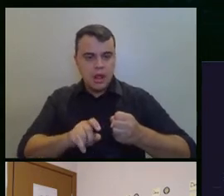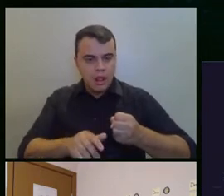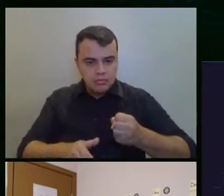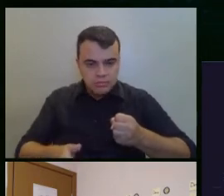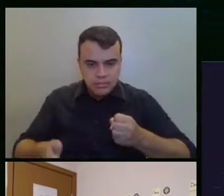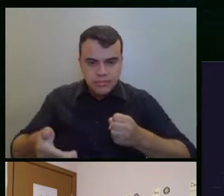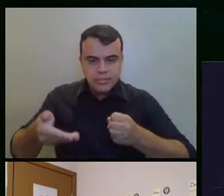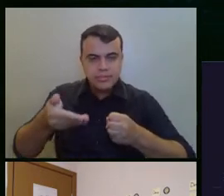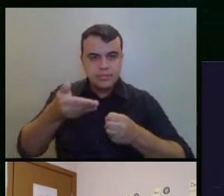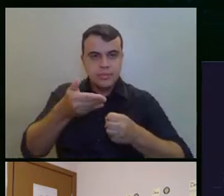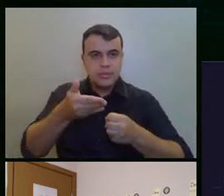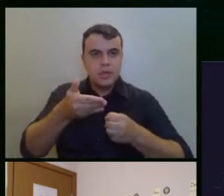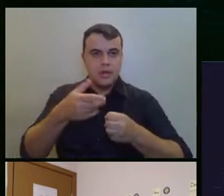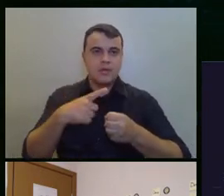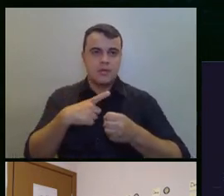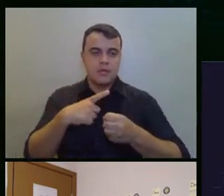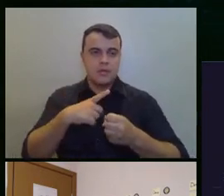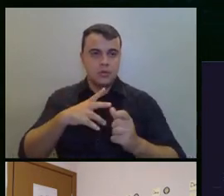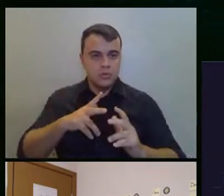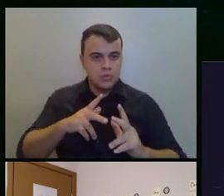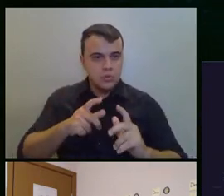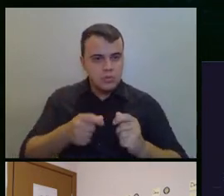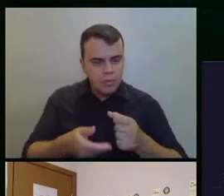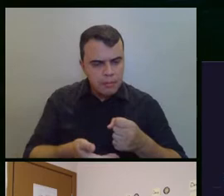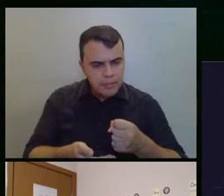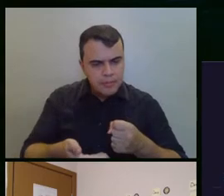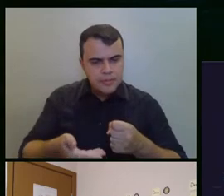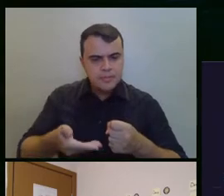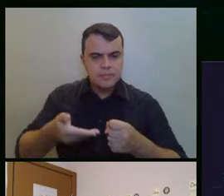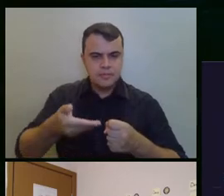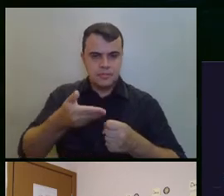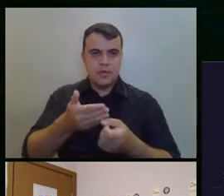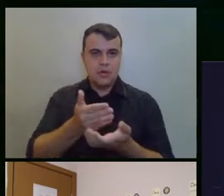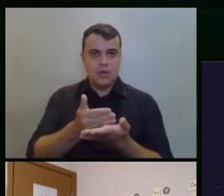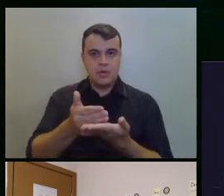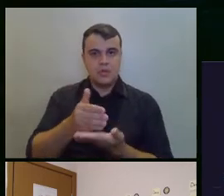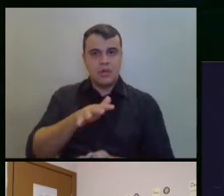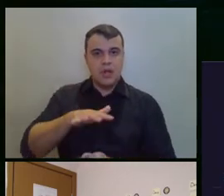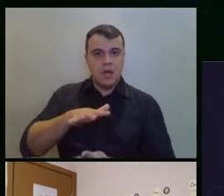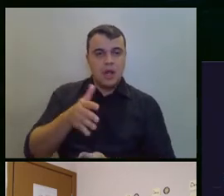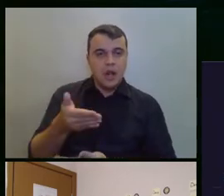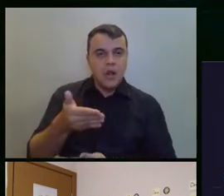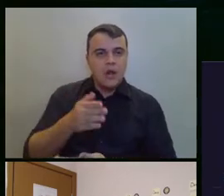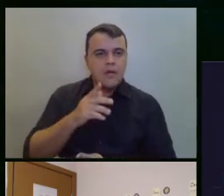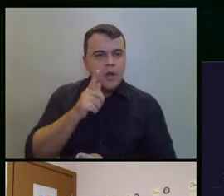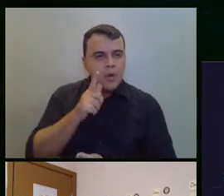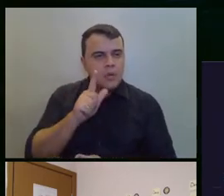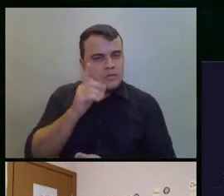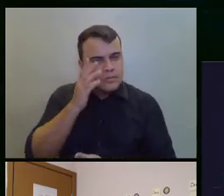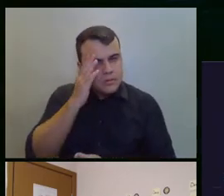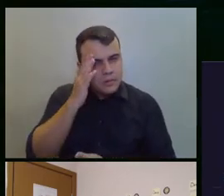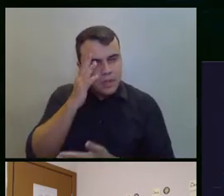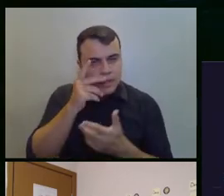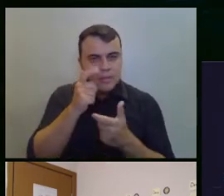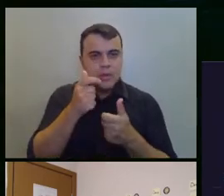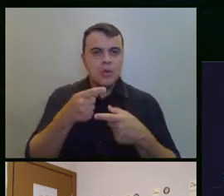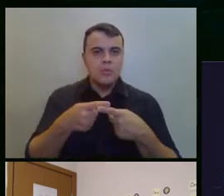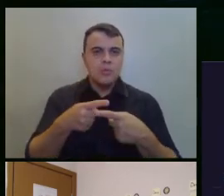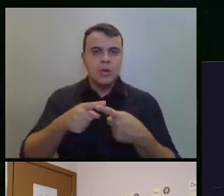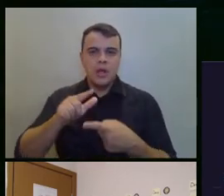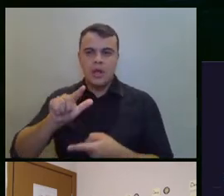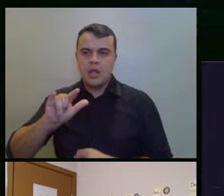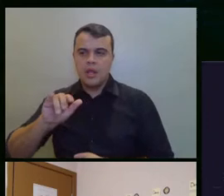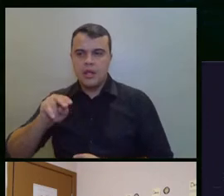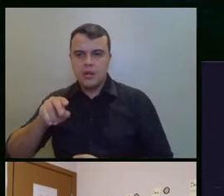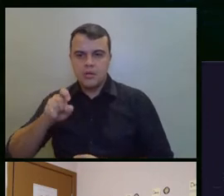questões mais avançadas Então você vai ter uma linearidade se você tá começando na área agora você vai conseguir entender o porquê que o Linux é